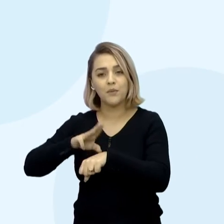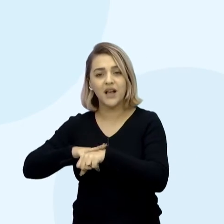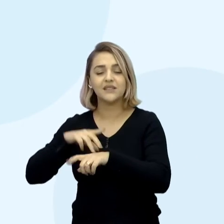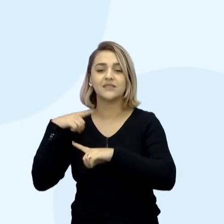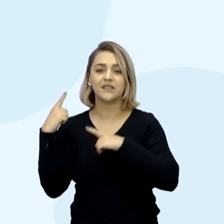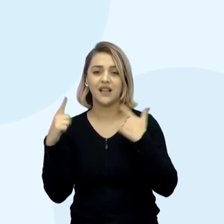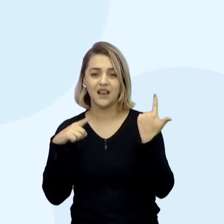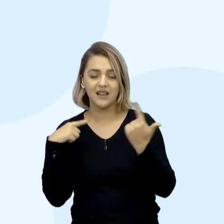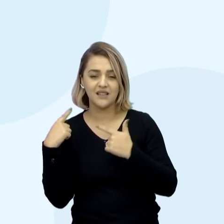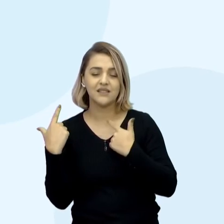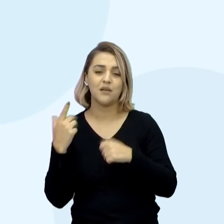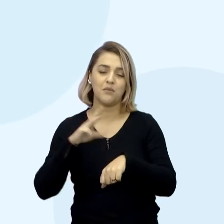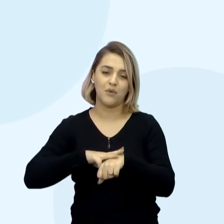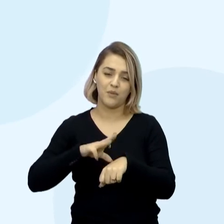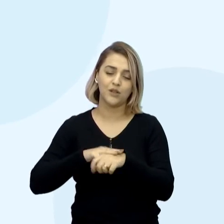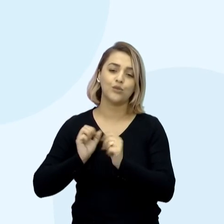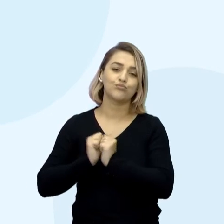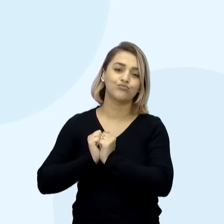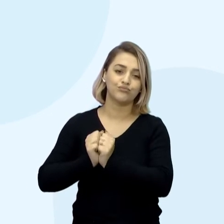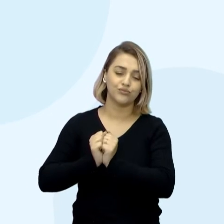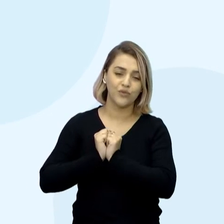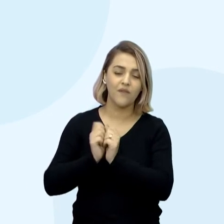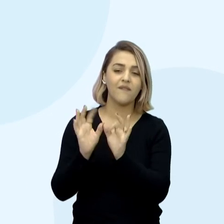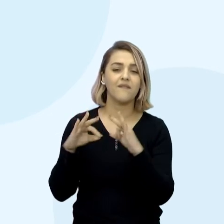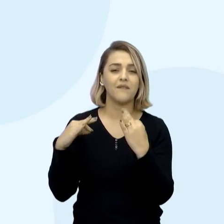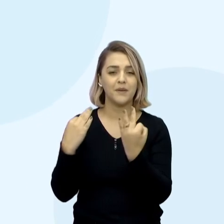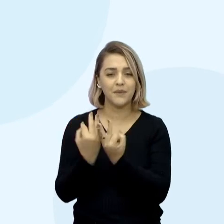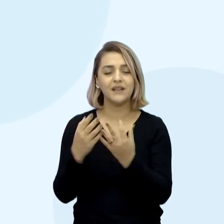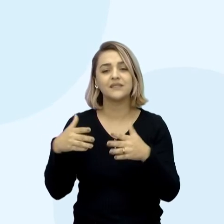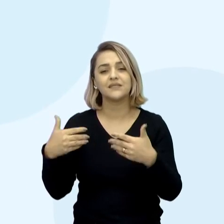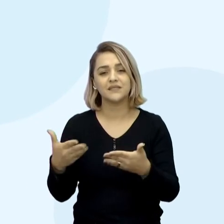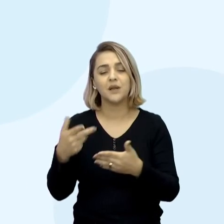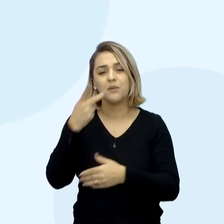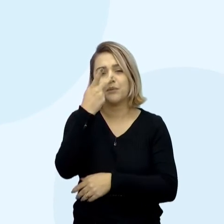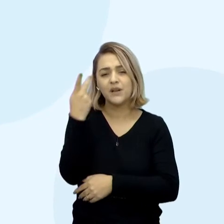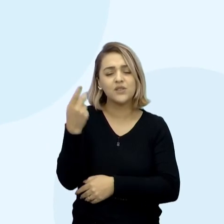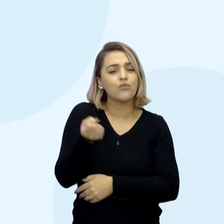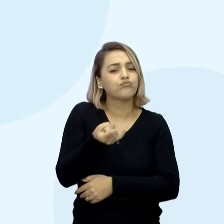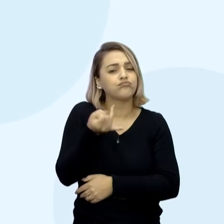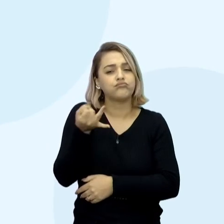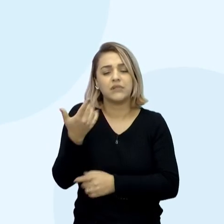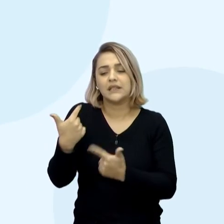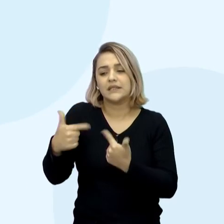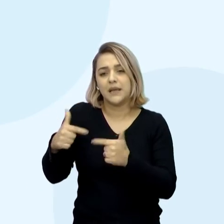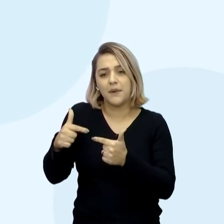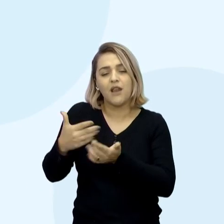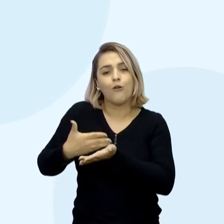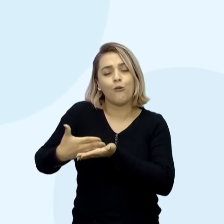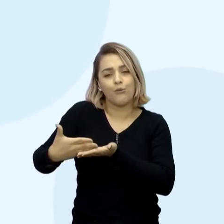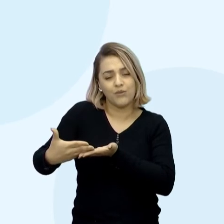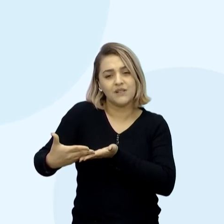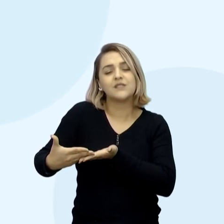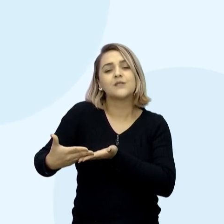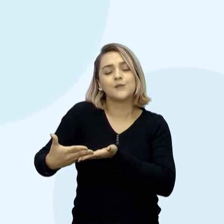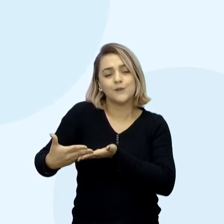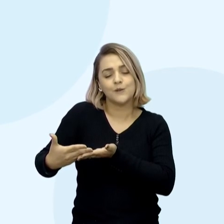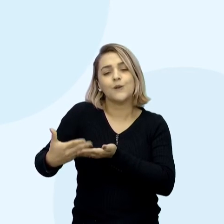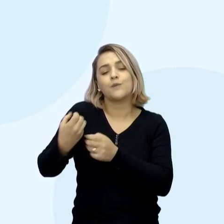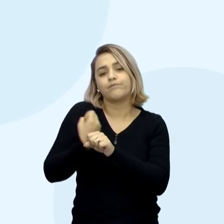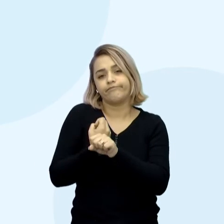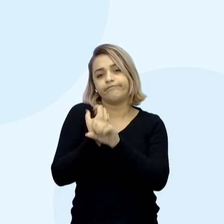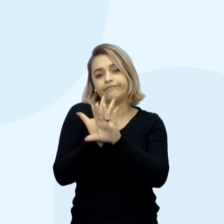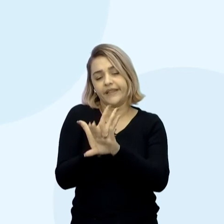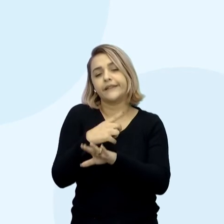momento que eu estou com a minha família. Então, muitas pessoas que começaram a trabalhar no home office tiveram aí